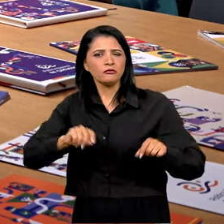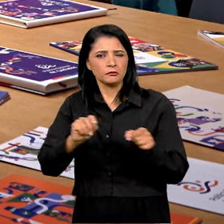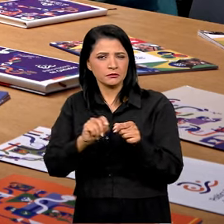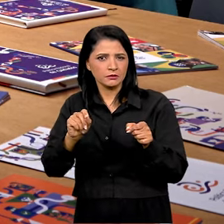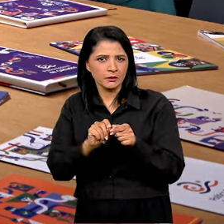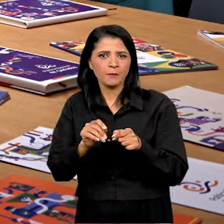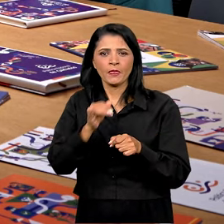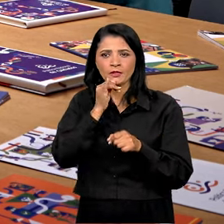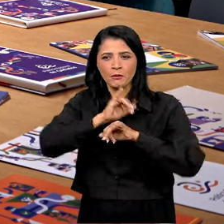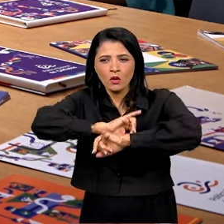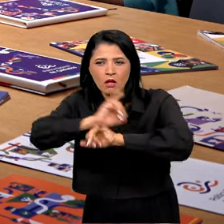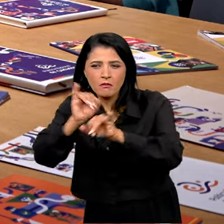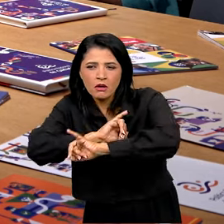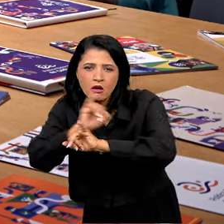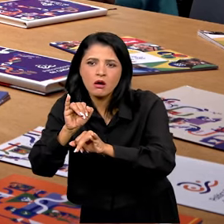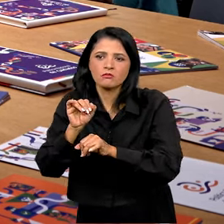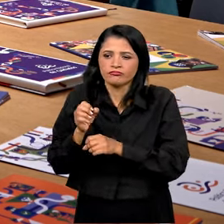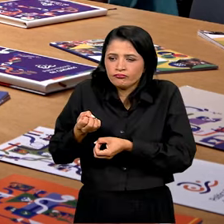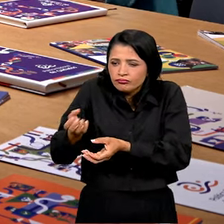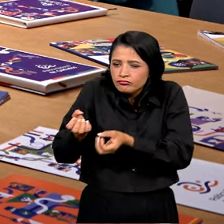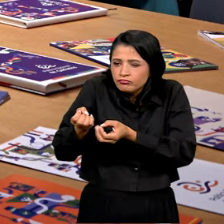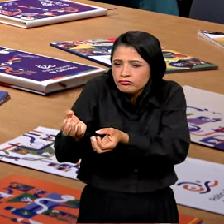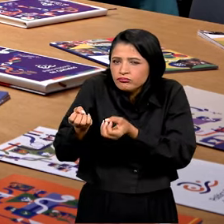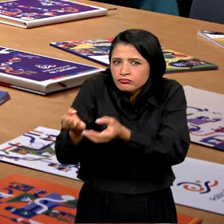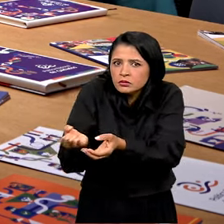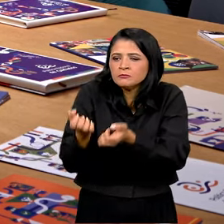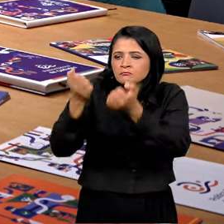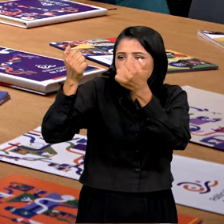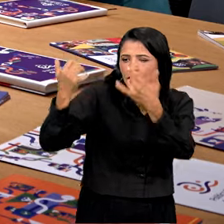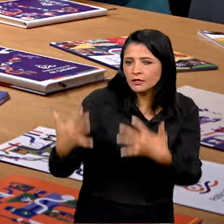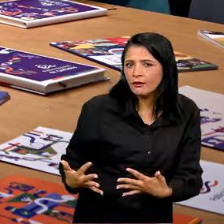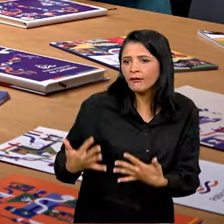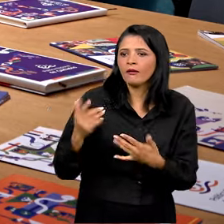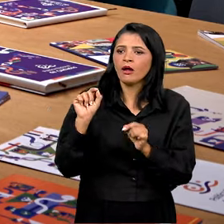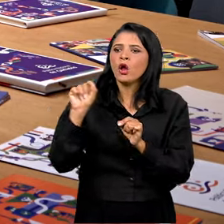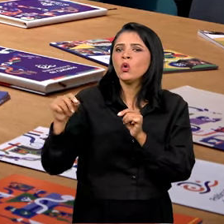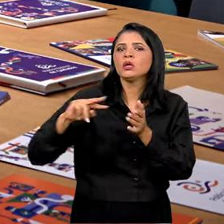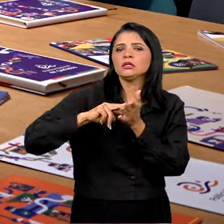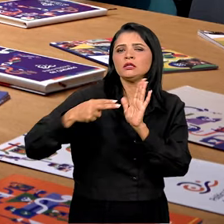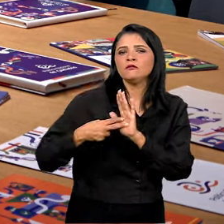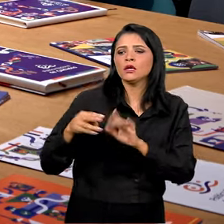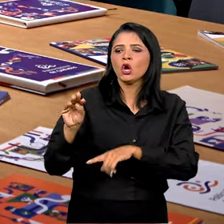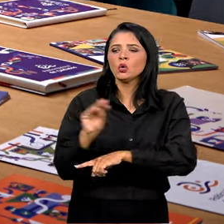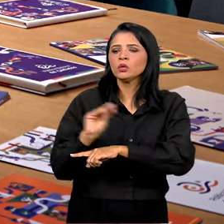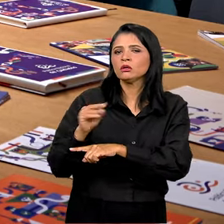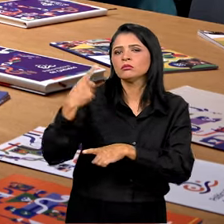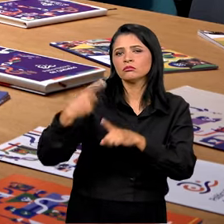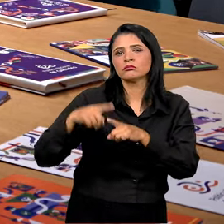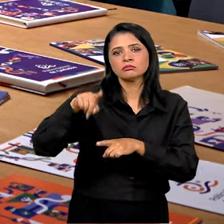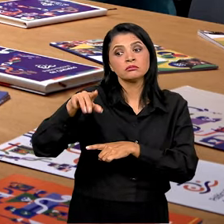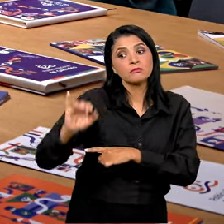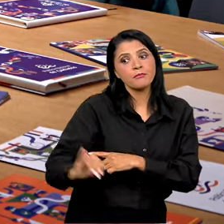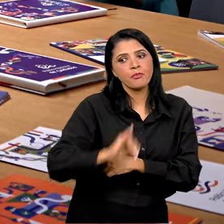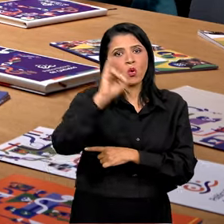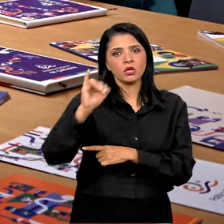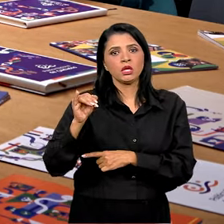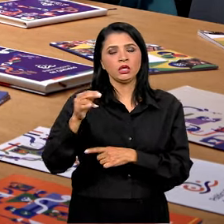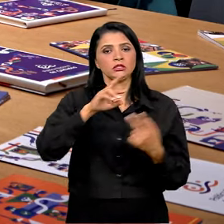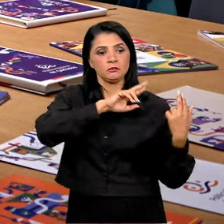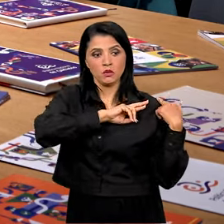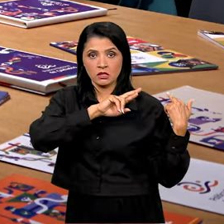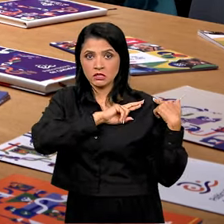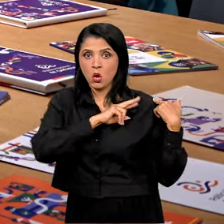isso através de campanhas né de esclarecer o que que é o cuidado de porque que é importante essa